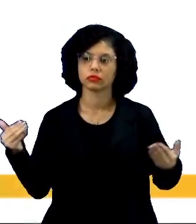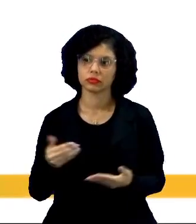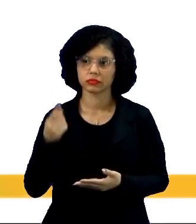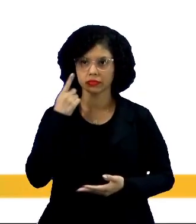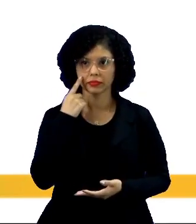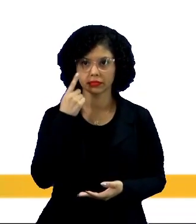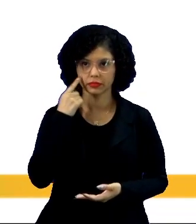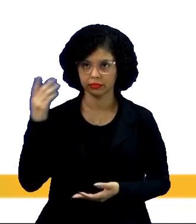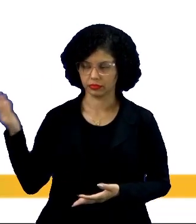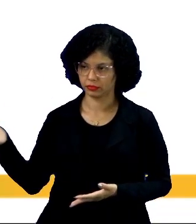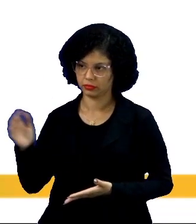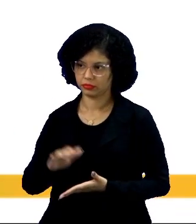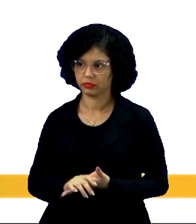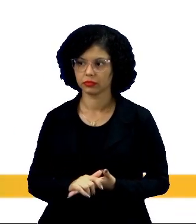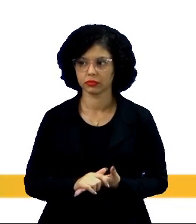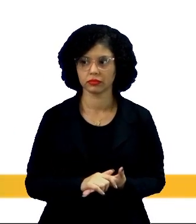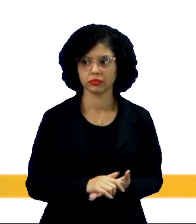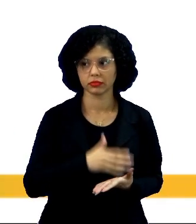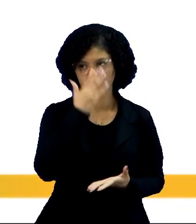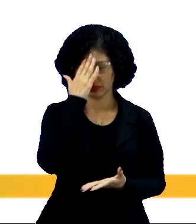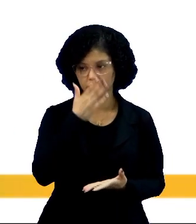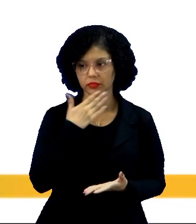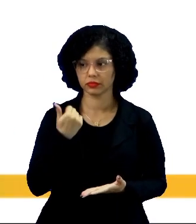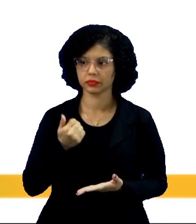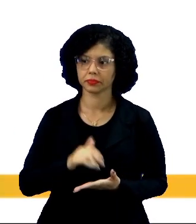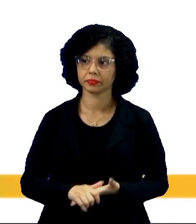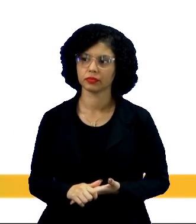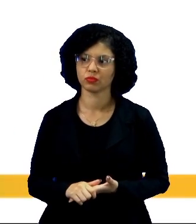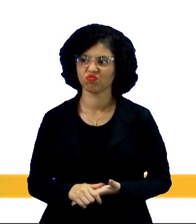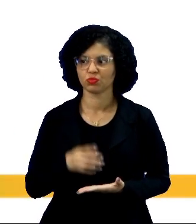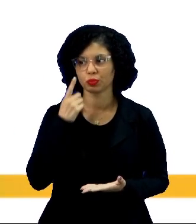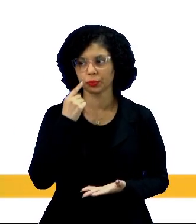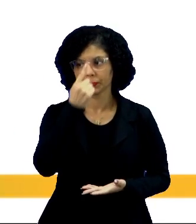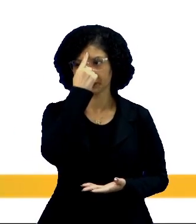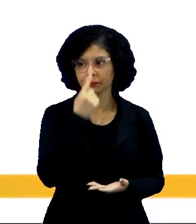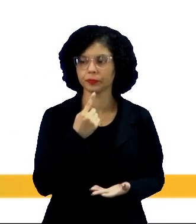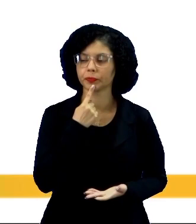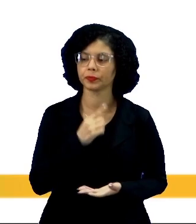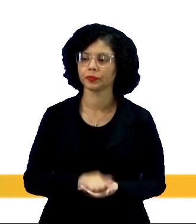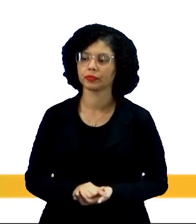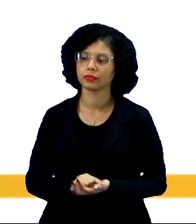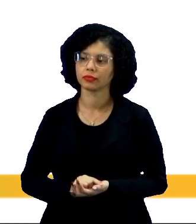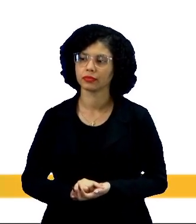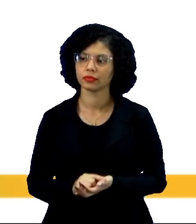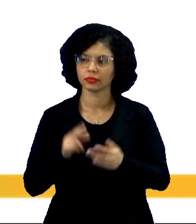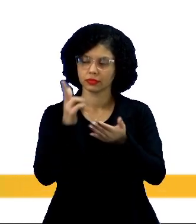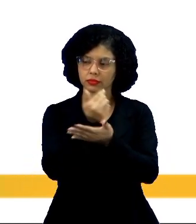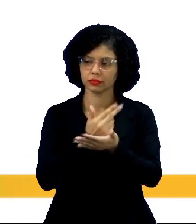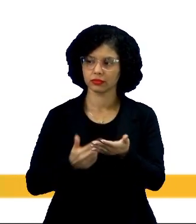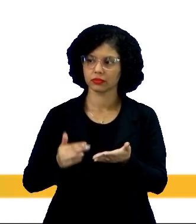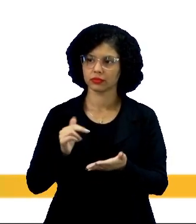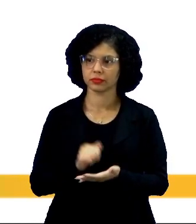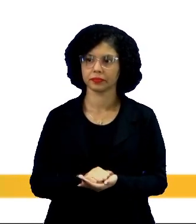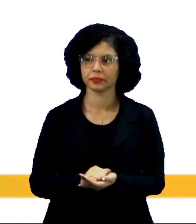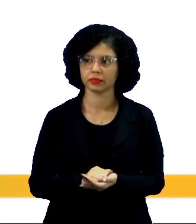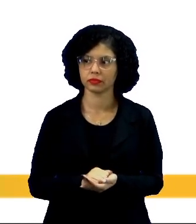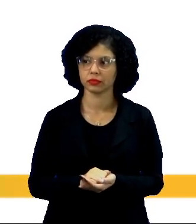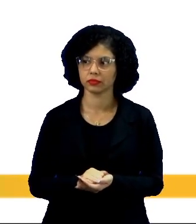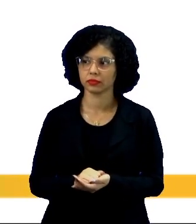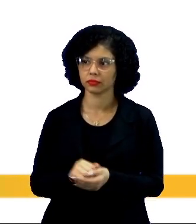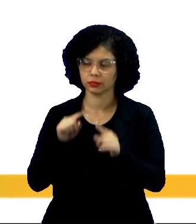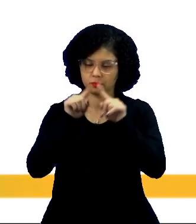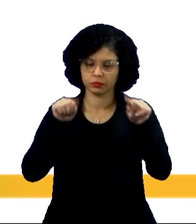Agora, vamos observar essa daqui para que você entenda melhor. Observe a figura desenhada a